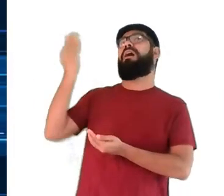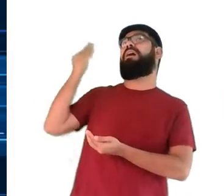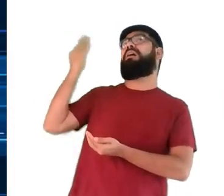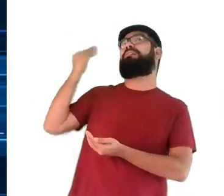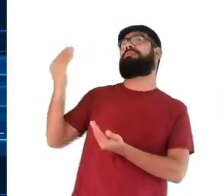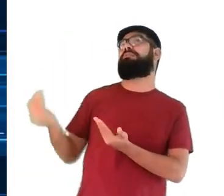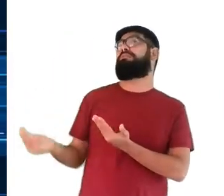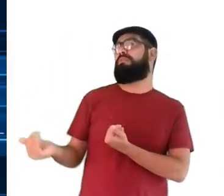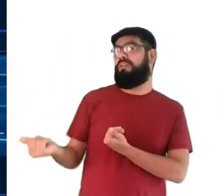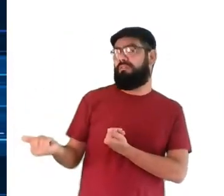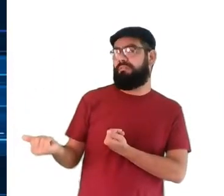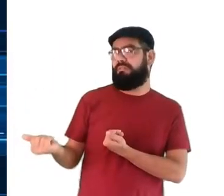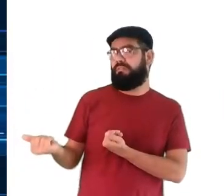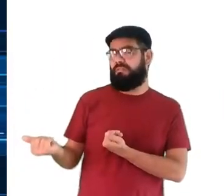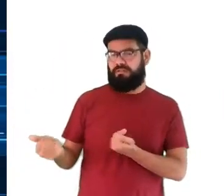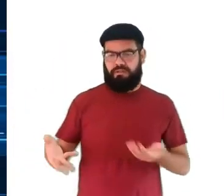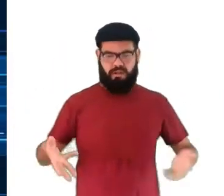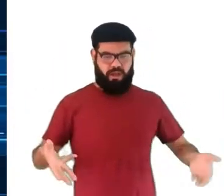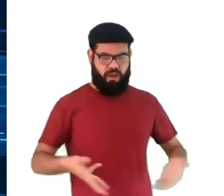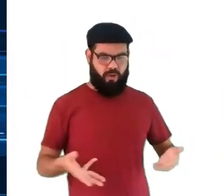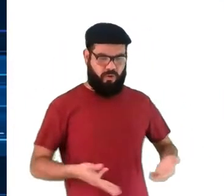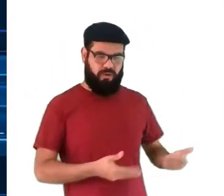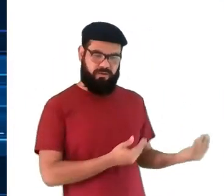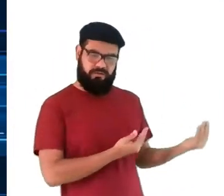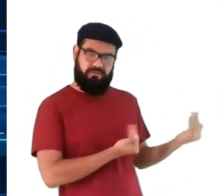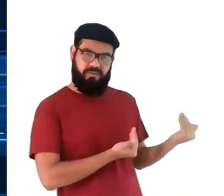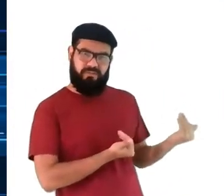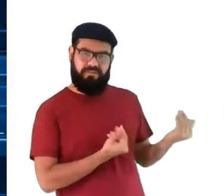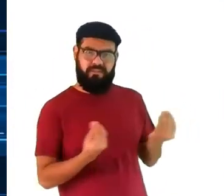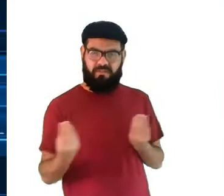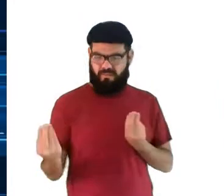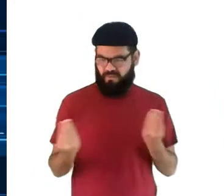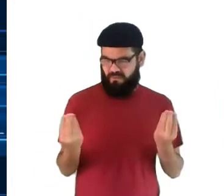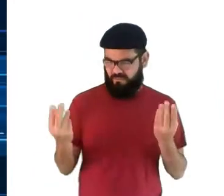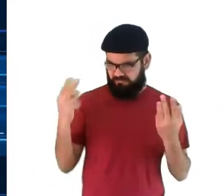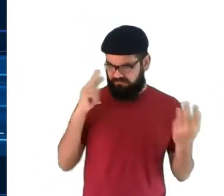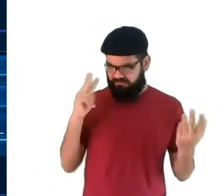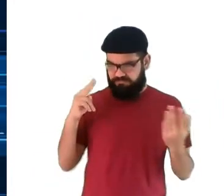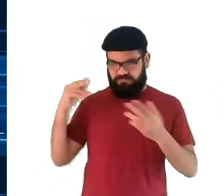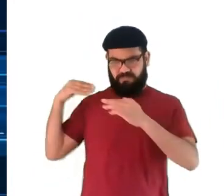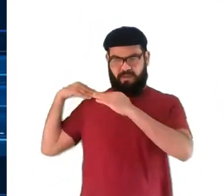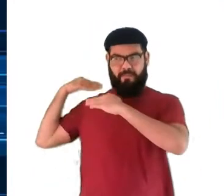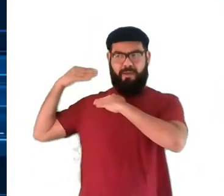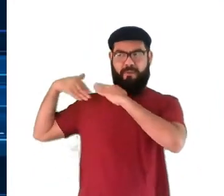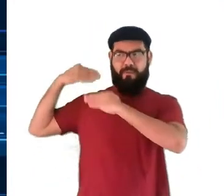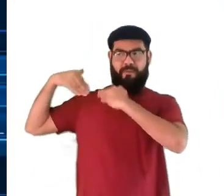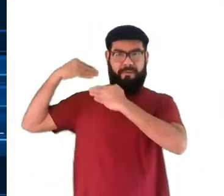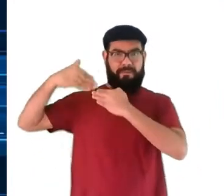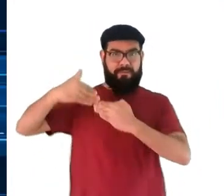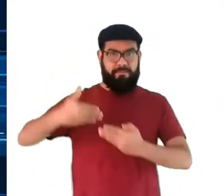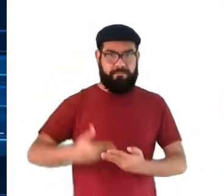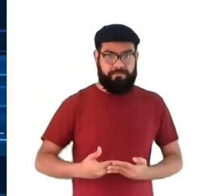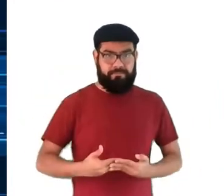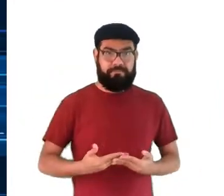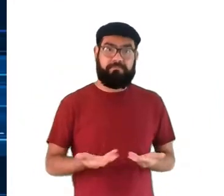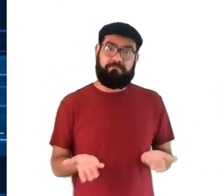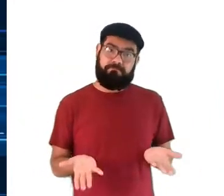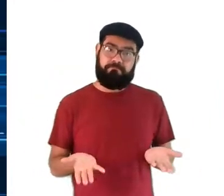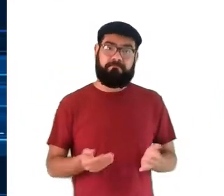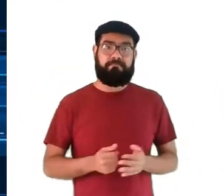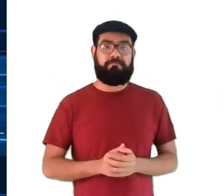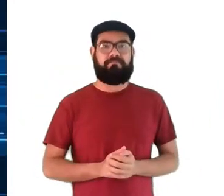mesma visibilidade que é visto o adolescente da sociedade atual? Então, vocês terão